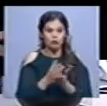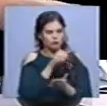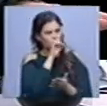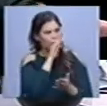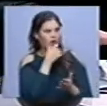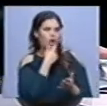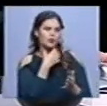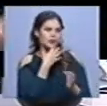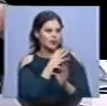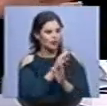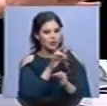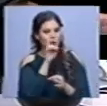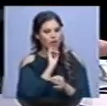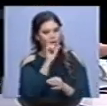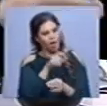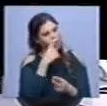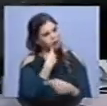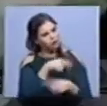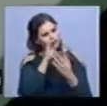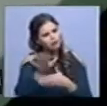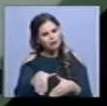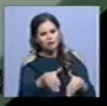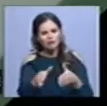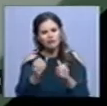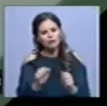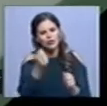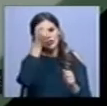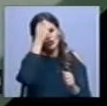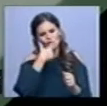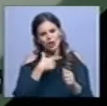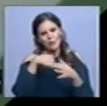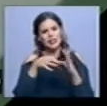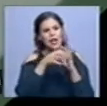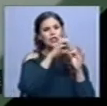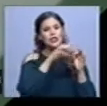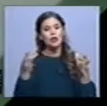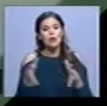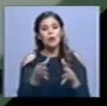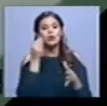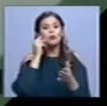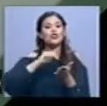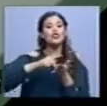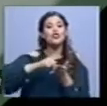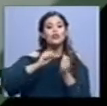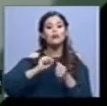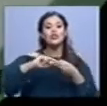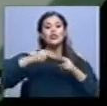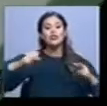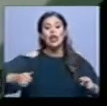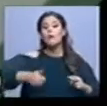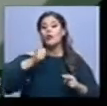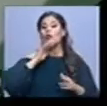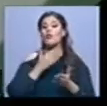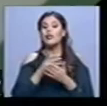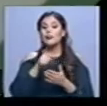E ela mostra-nos aqui o roteiro histórico também, mas muito científico, de como é que a engenharia genética está a melhorar também a